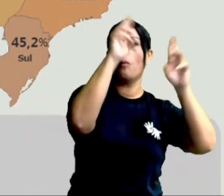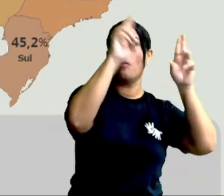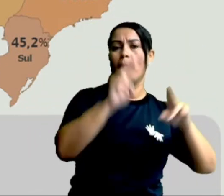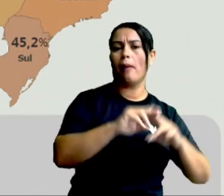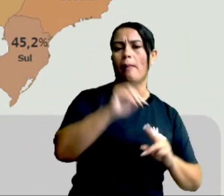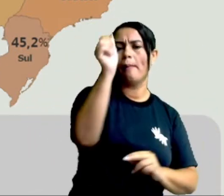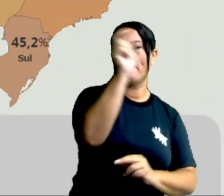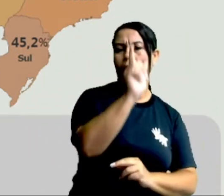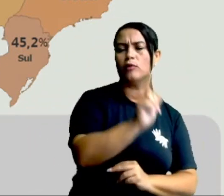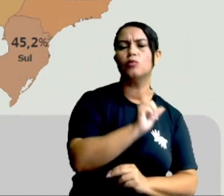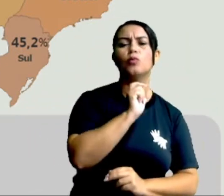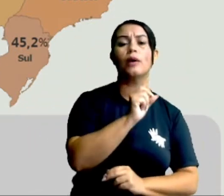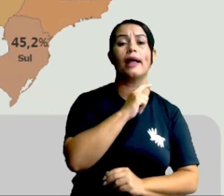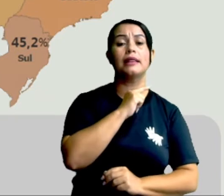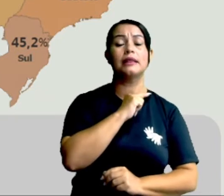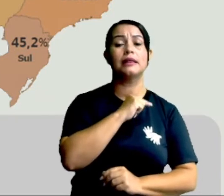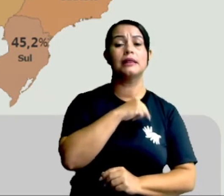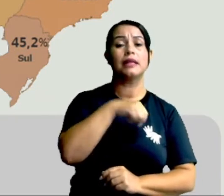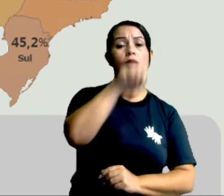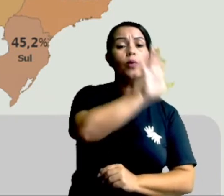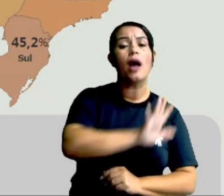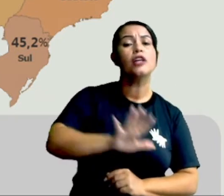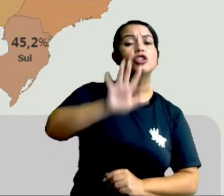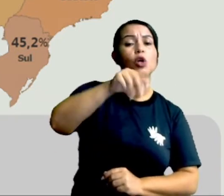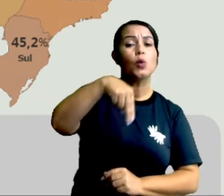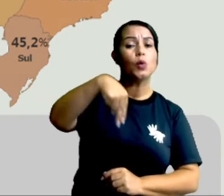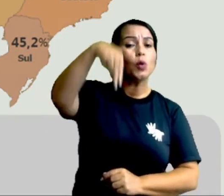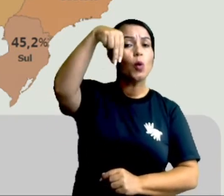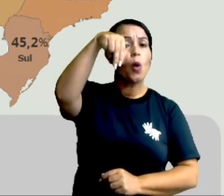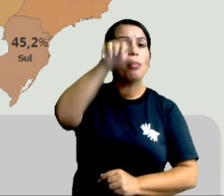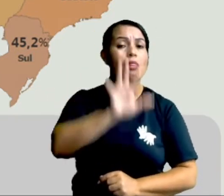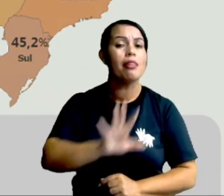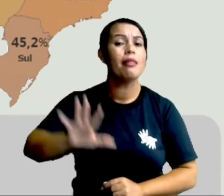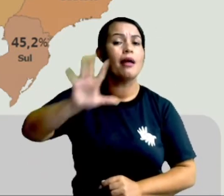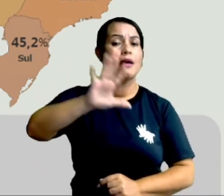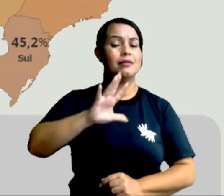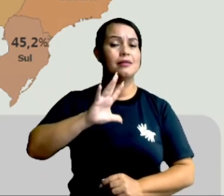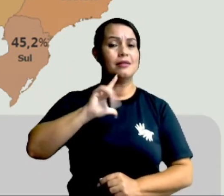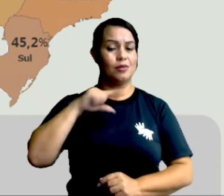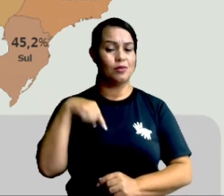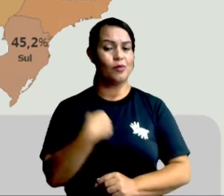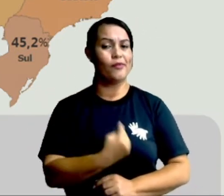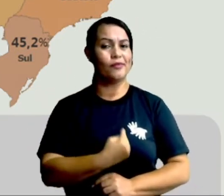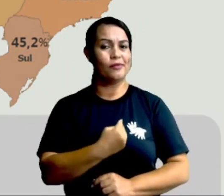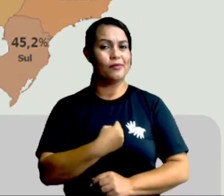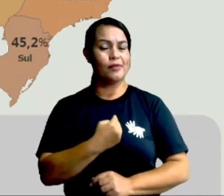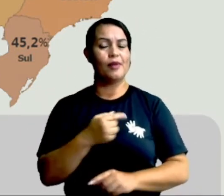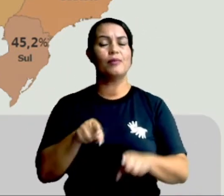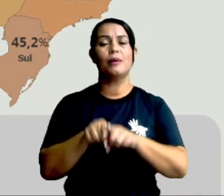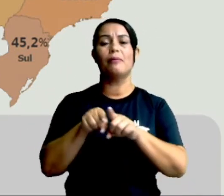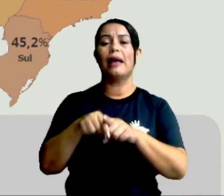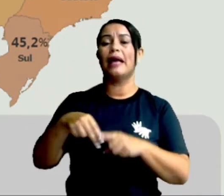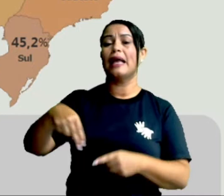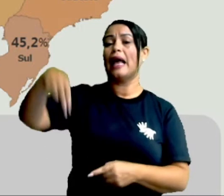gente vai ver que justamente a região Nordeste, que é a região que nós vivemos, a região Nordeste e a região Norte do Brasil,